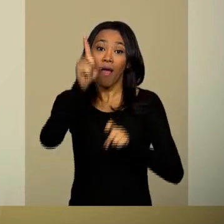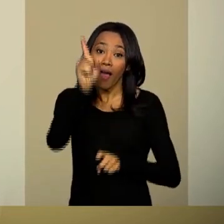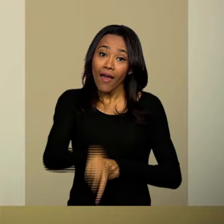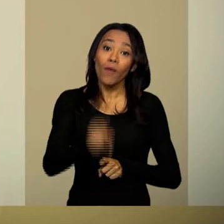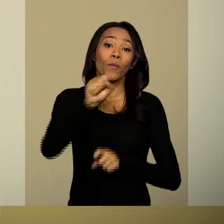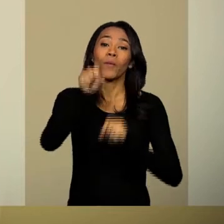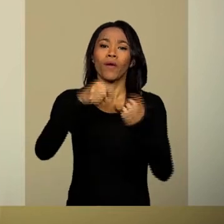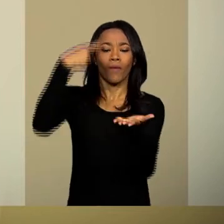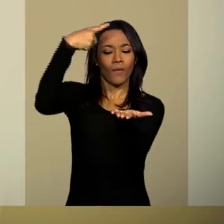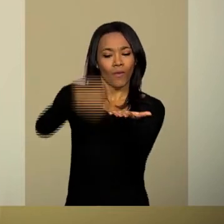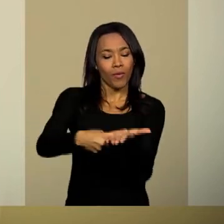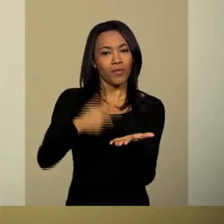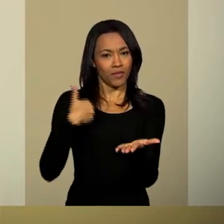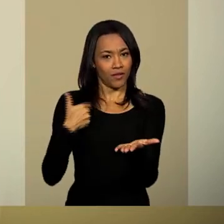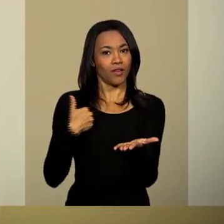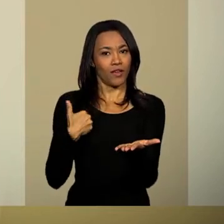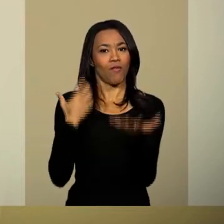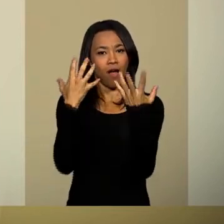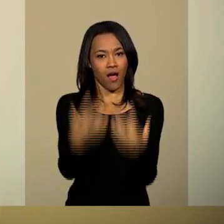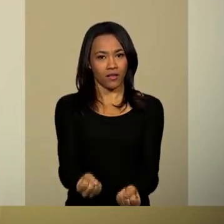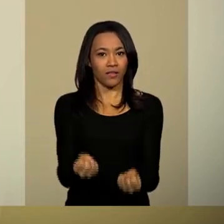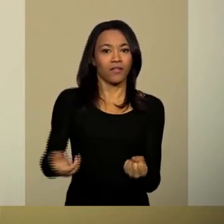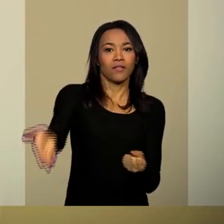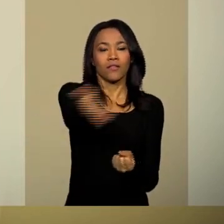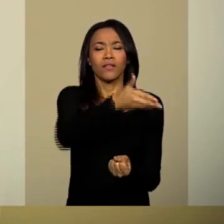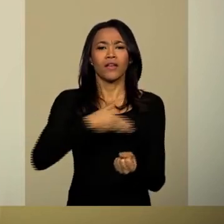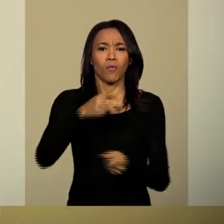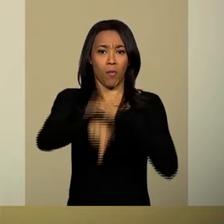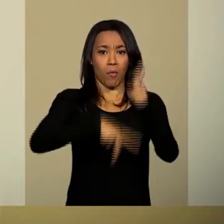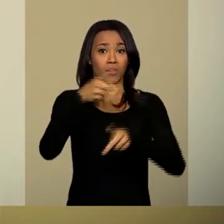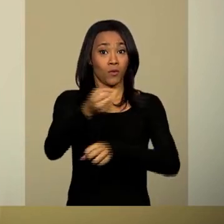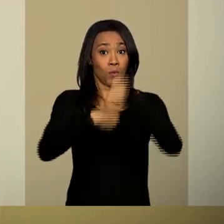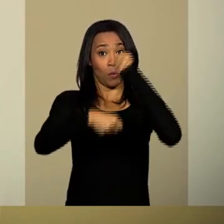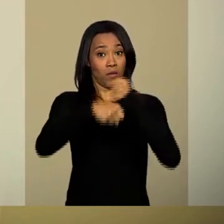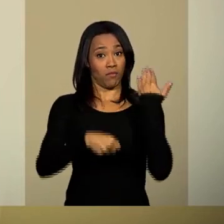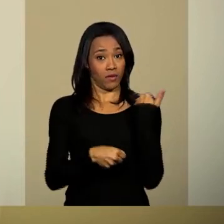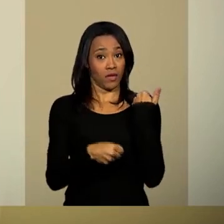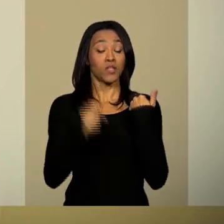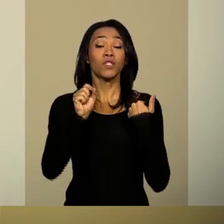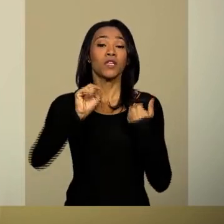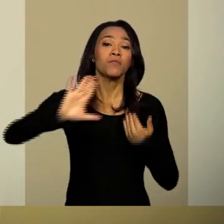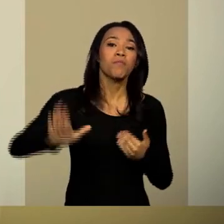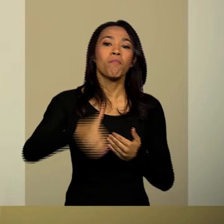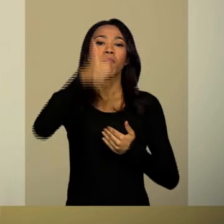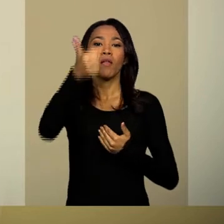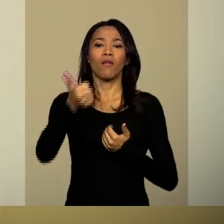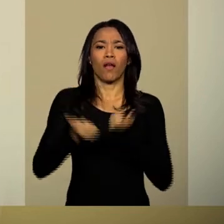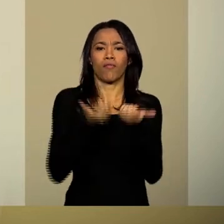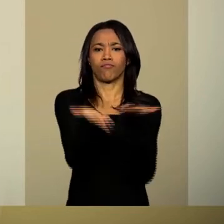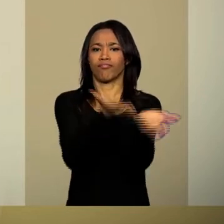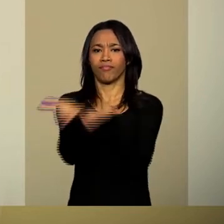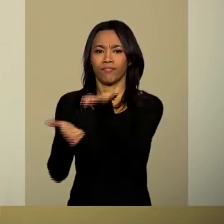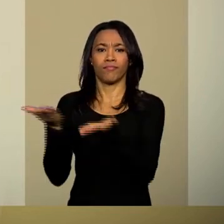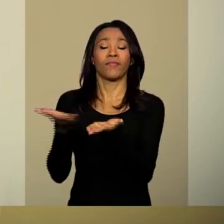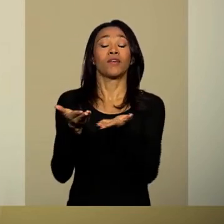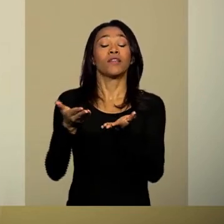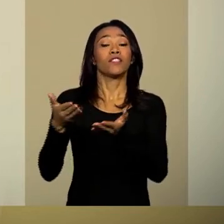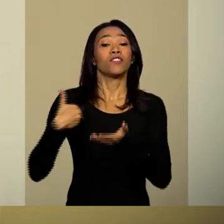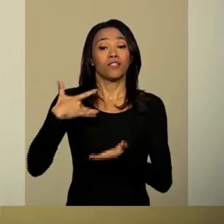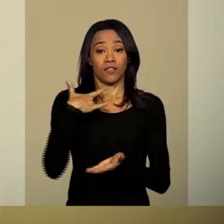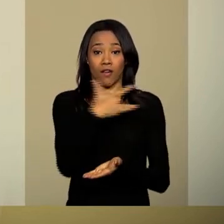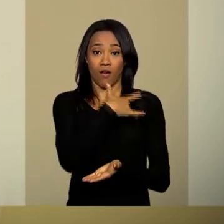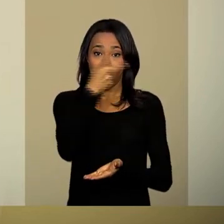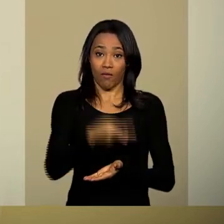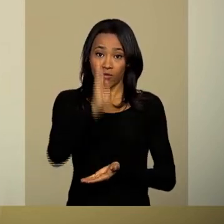compromisso que eu assumir com a população brasileira no ano passado de melhorar a oferta de serviços de saúde no